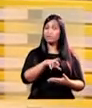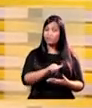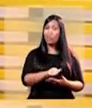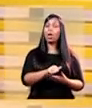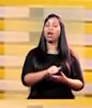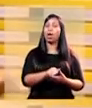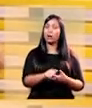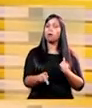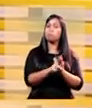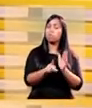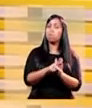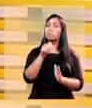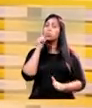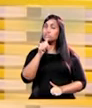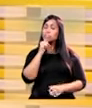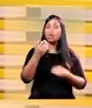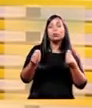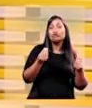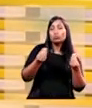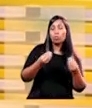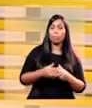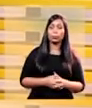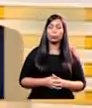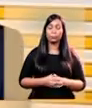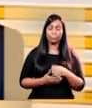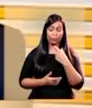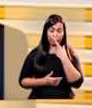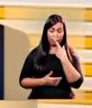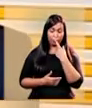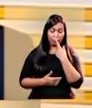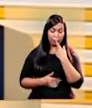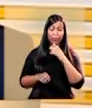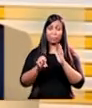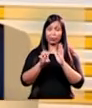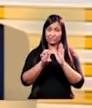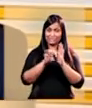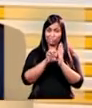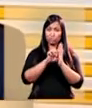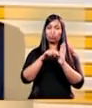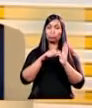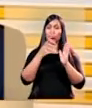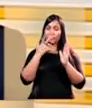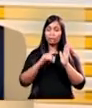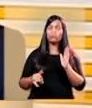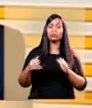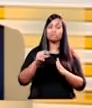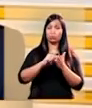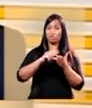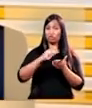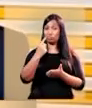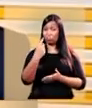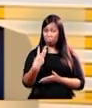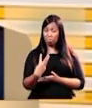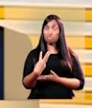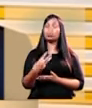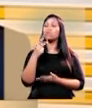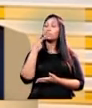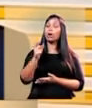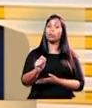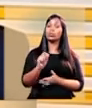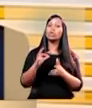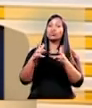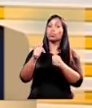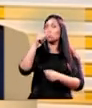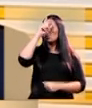Vara da Infância com relação a essas mulheres, né? Conta pra gente um pouquinho. Exatamente. O Estatuto da Criança e do Adolescente, no artigo 13, ele determina que